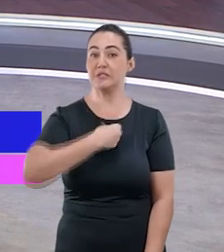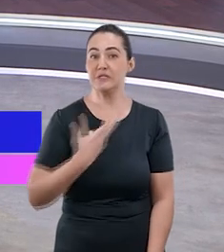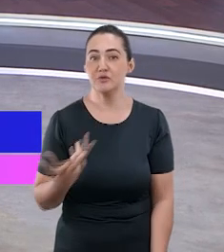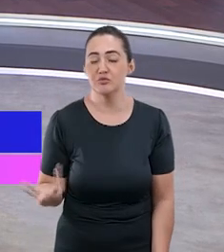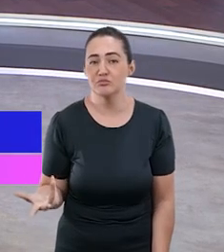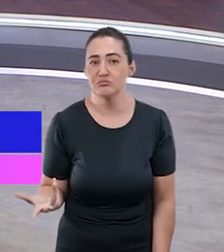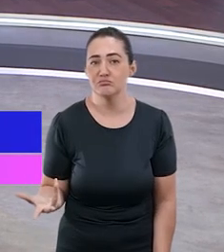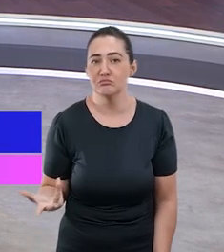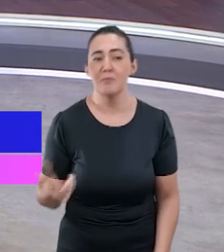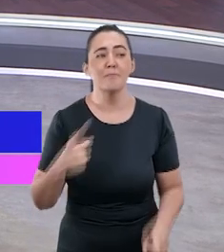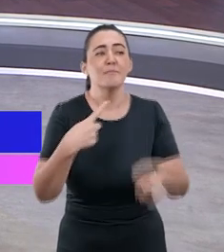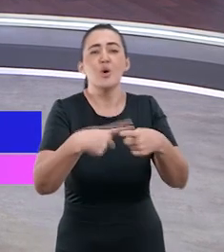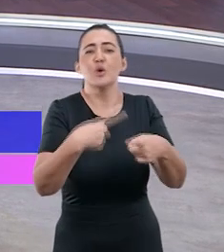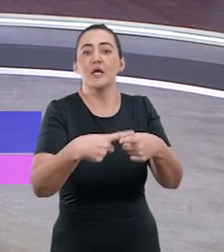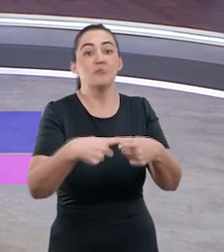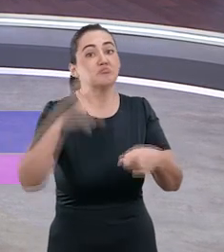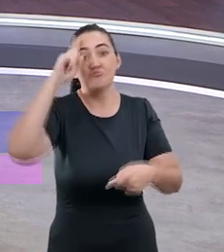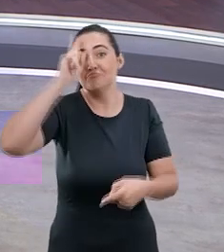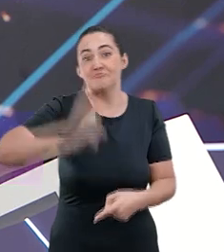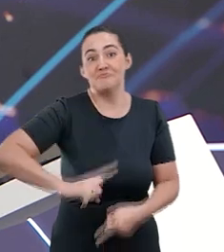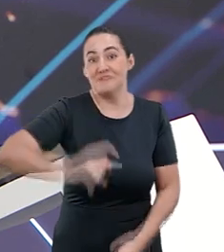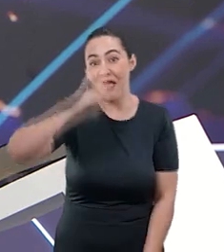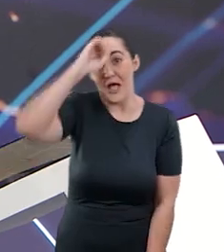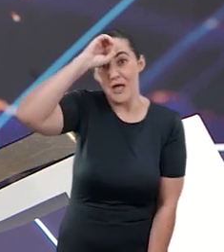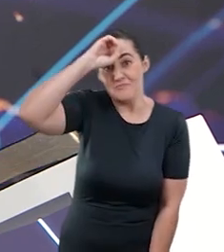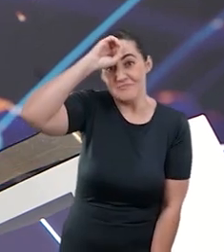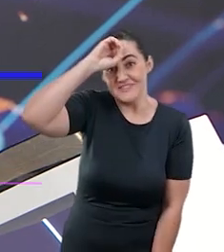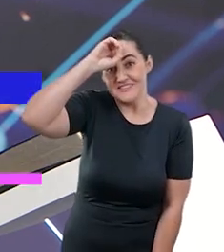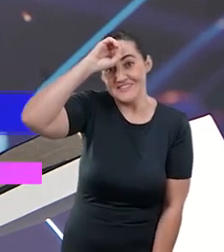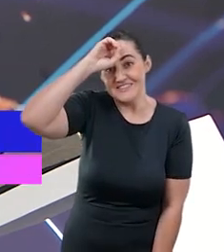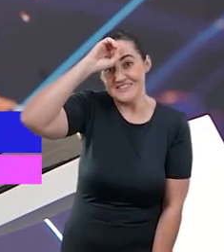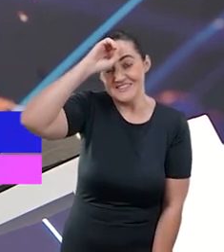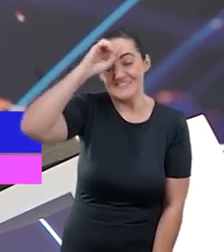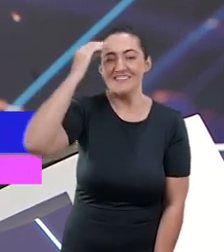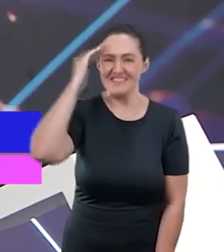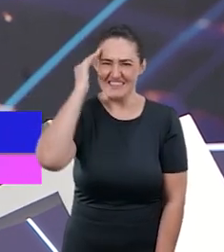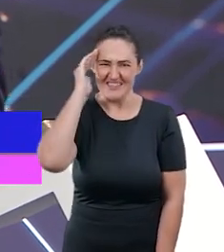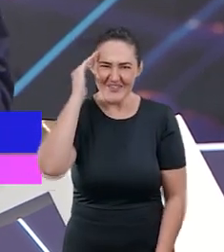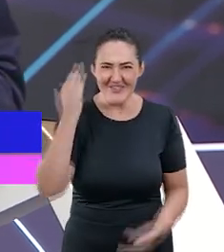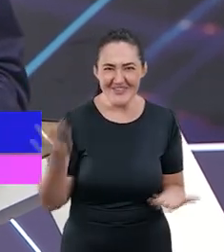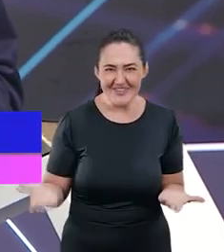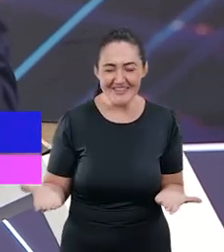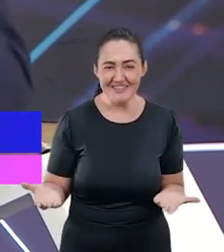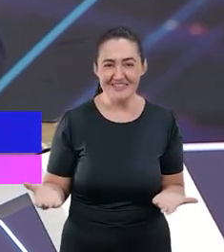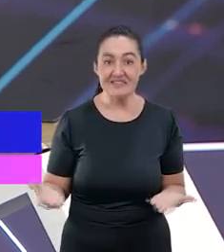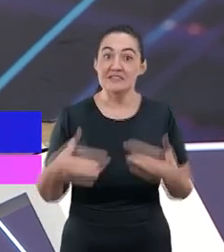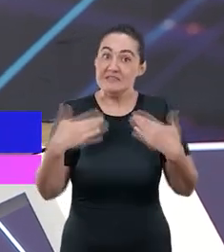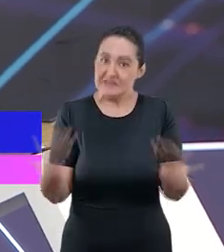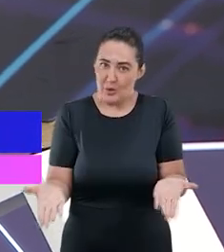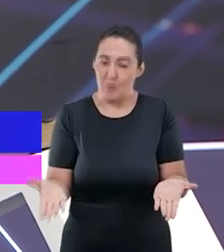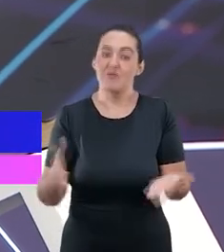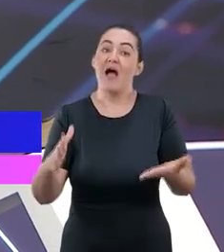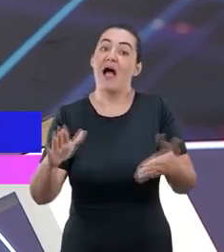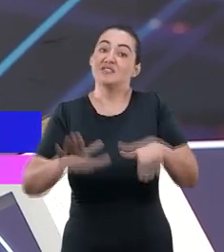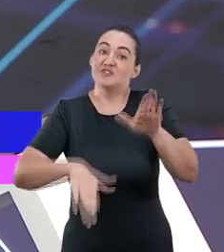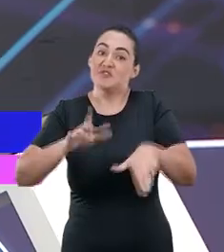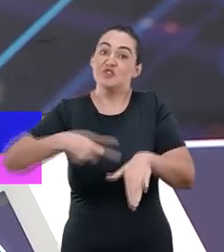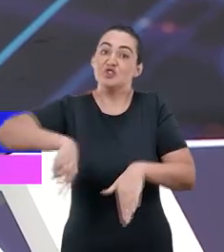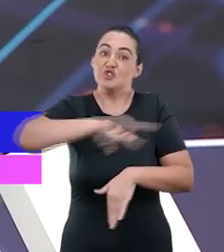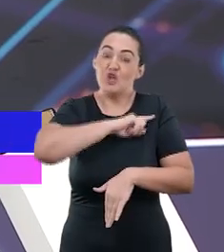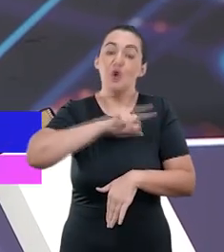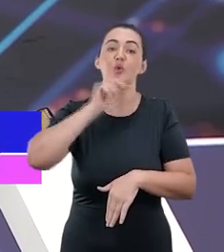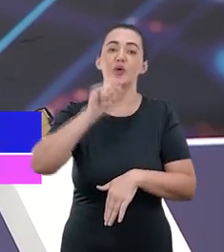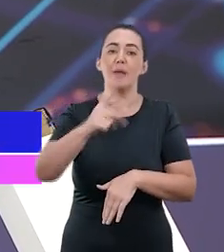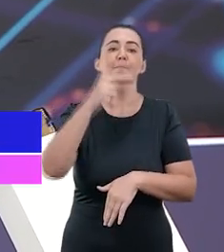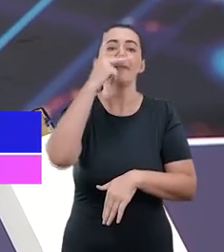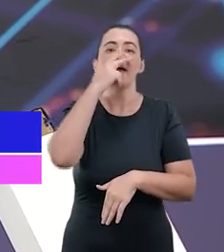tenha uma explicação. Eu acho que você já entendeu onde eu quero chegar. Há coisas que nós fazemos e não